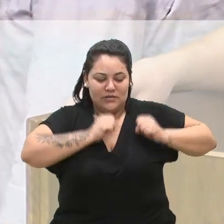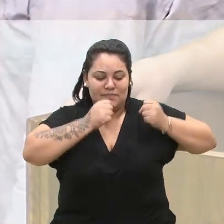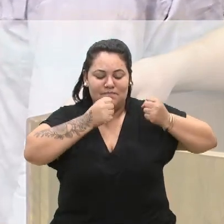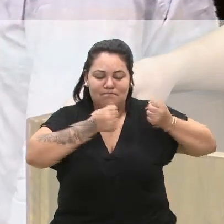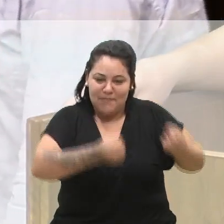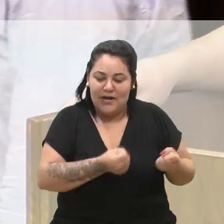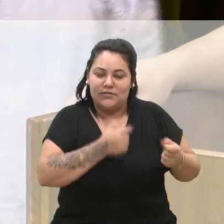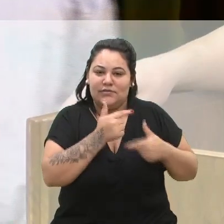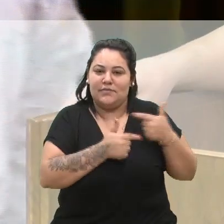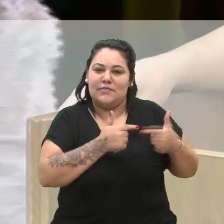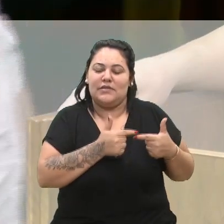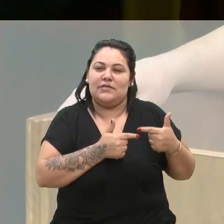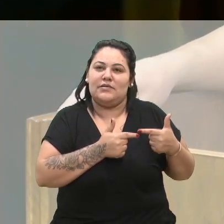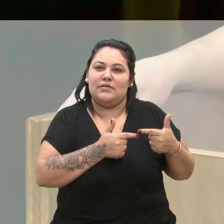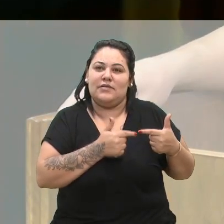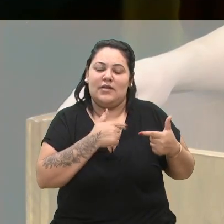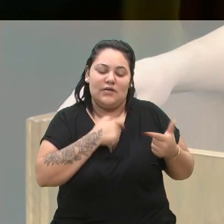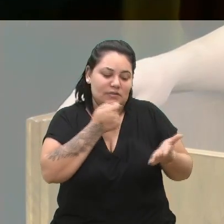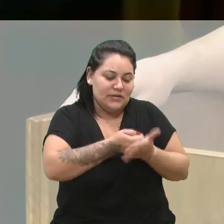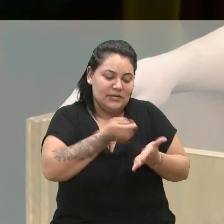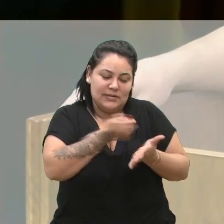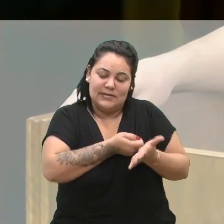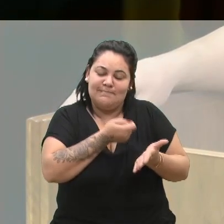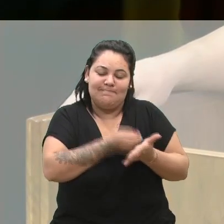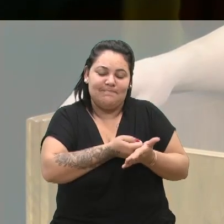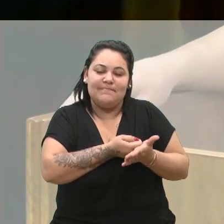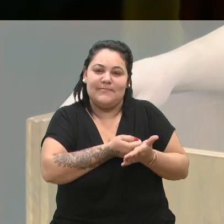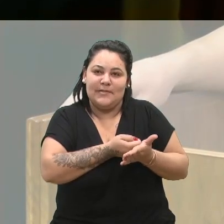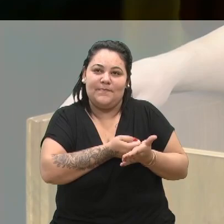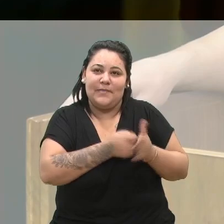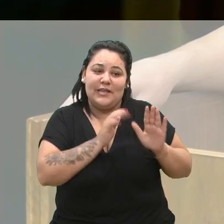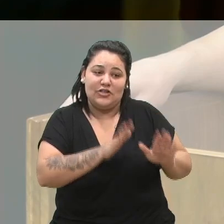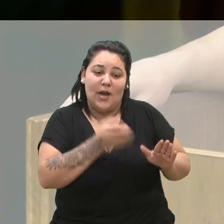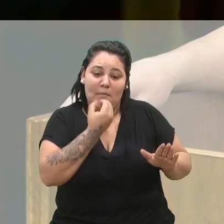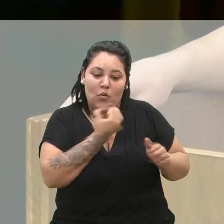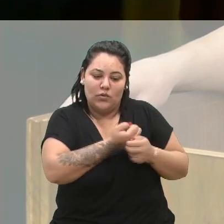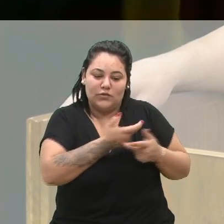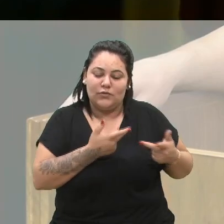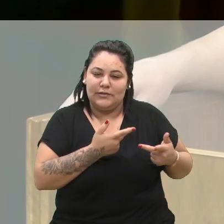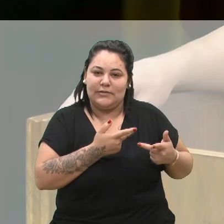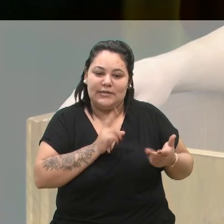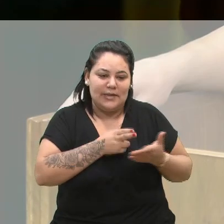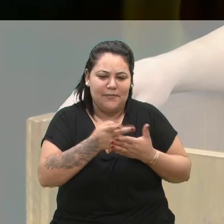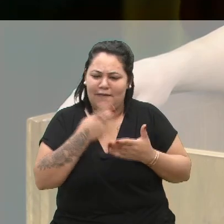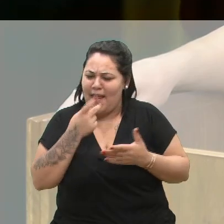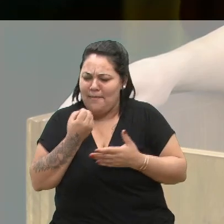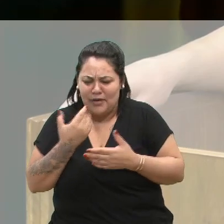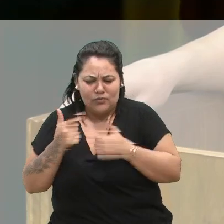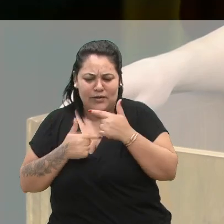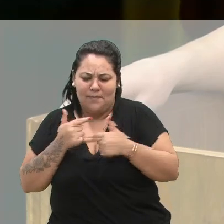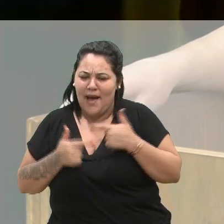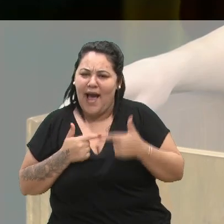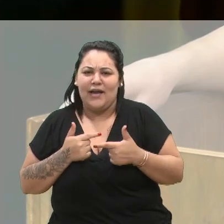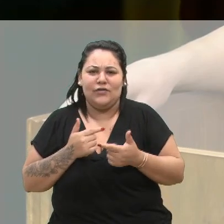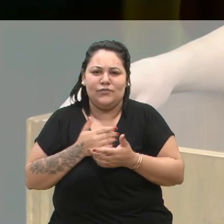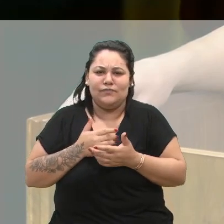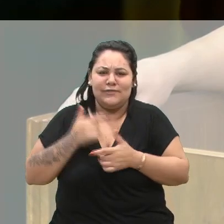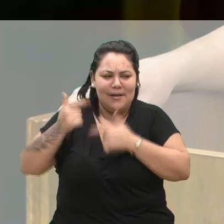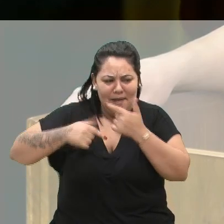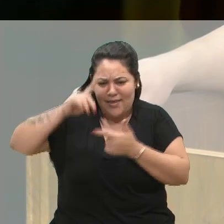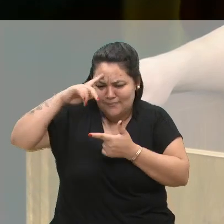camisa, sempre busquei deixar uma porta aberta. Sempre ser referência, ter plantado algo bom, algo para o